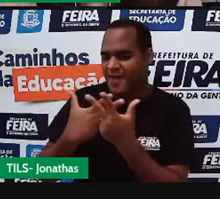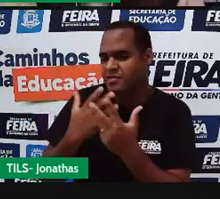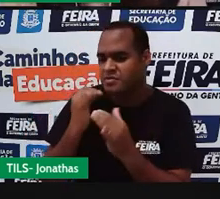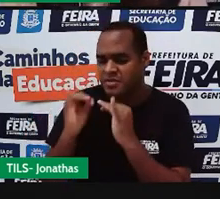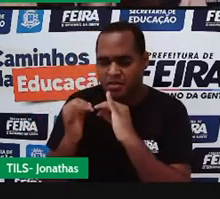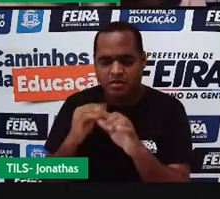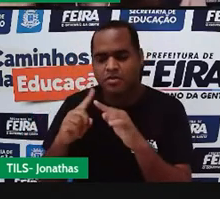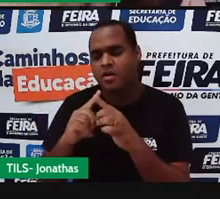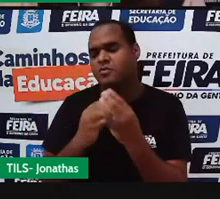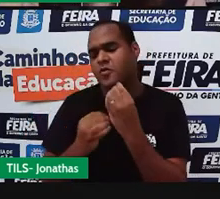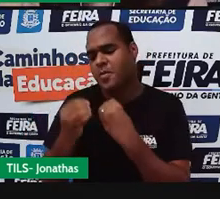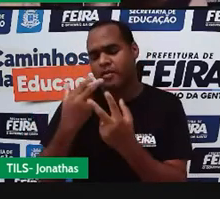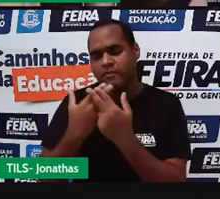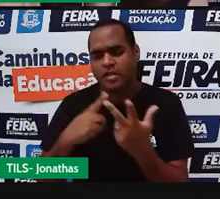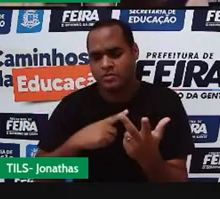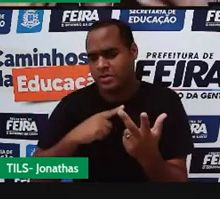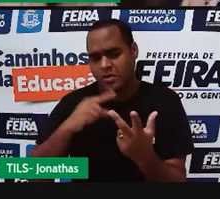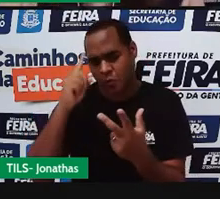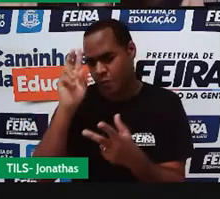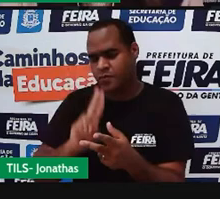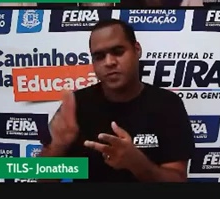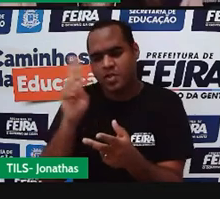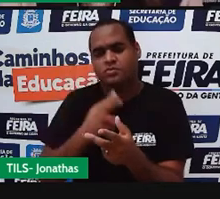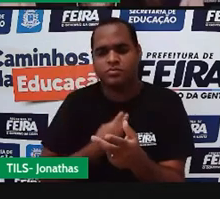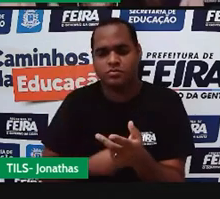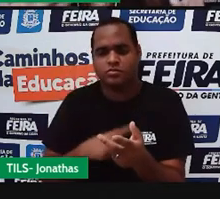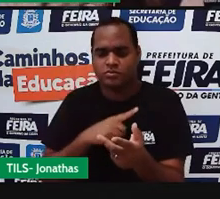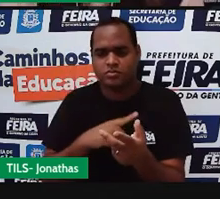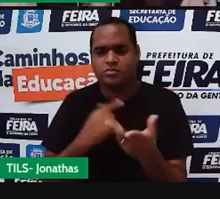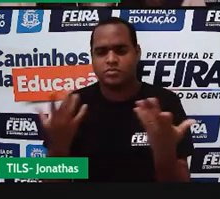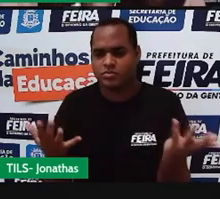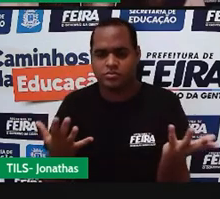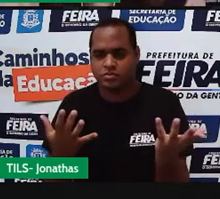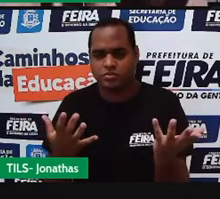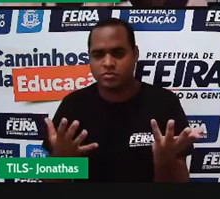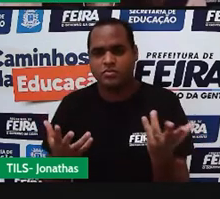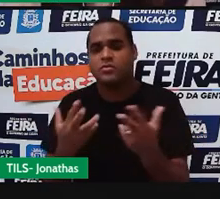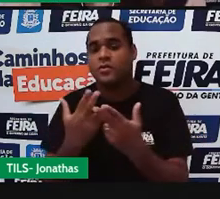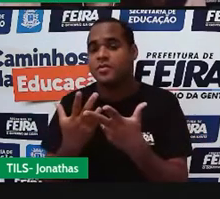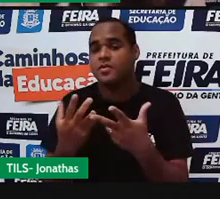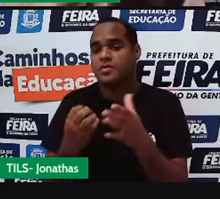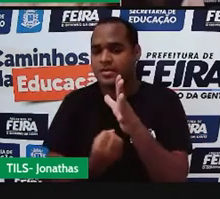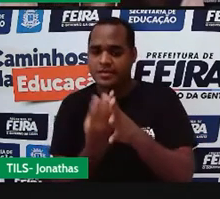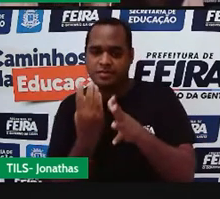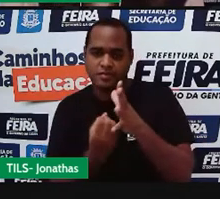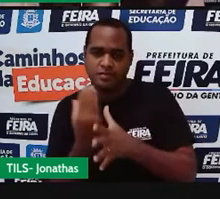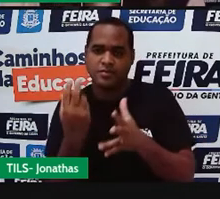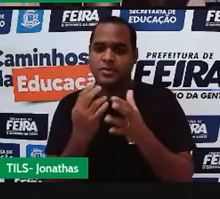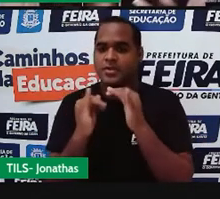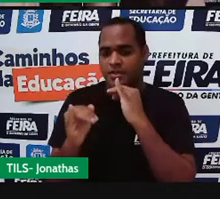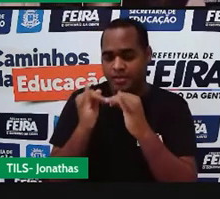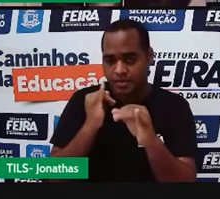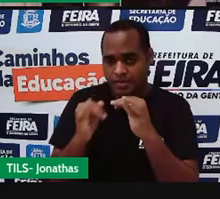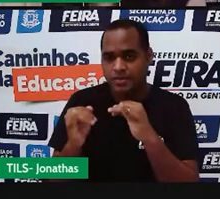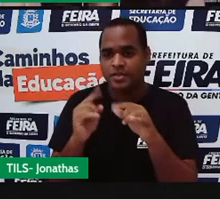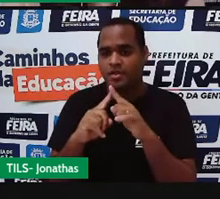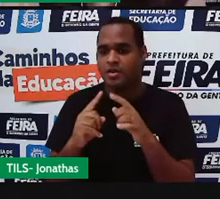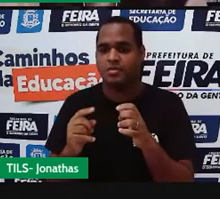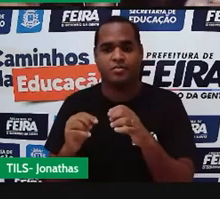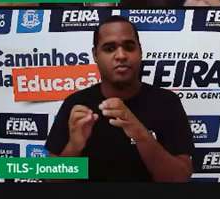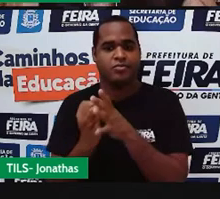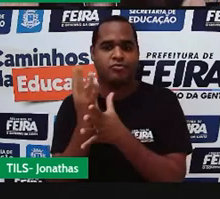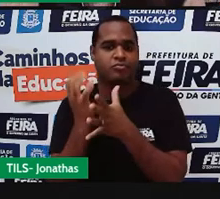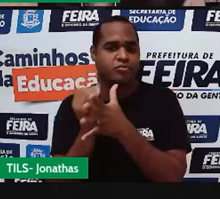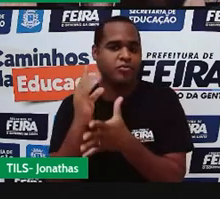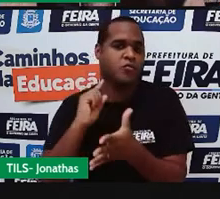desenfreado por causa da utilização dessa desse nesses métodos de produção de energia que são Paulo